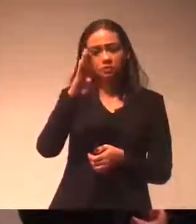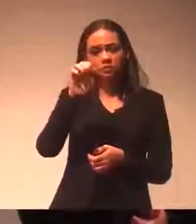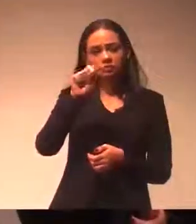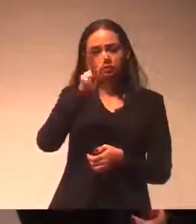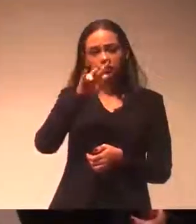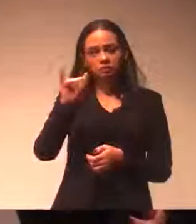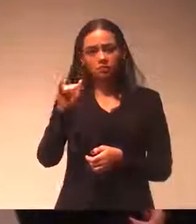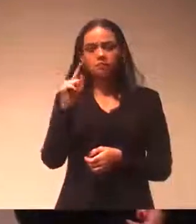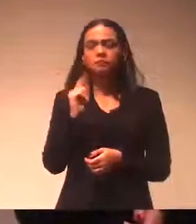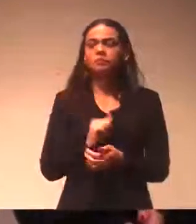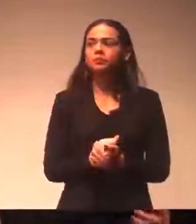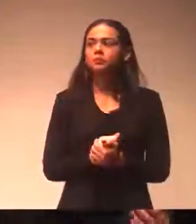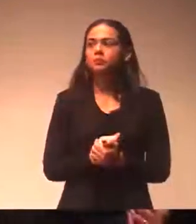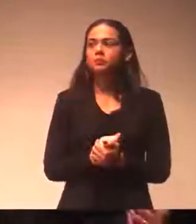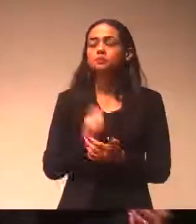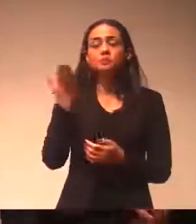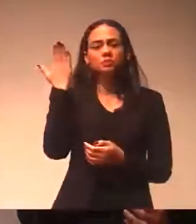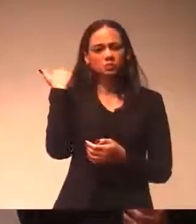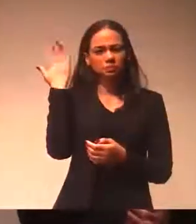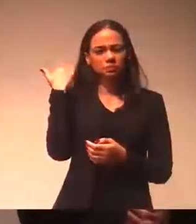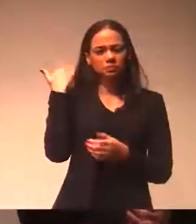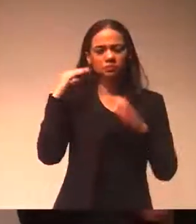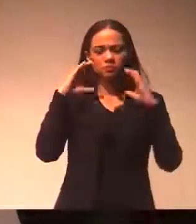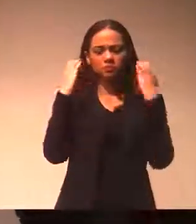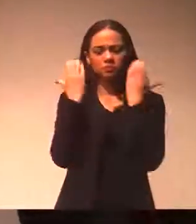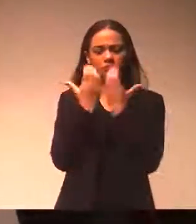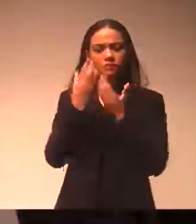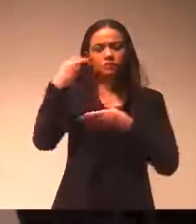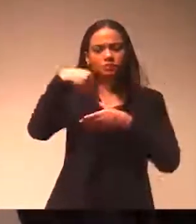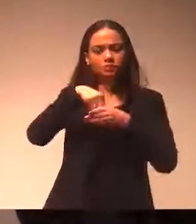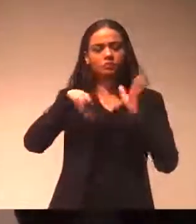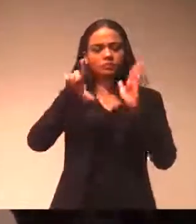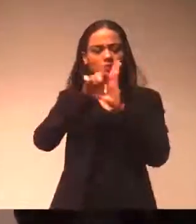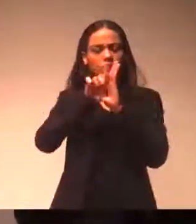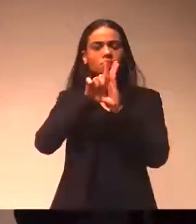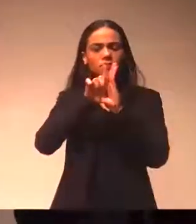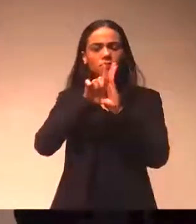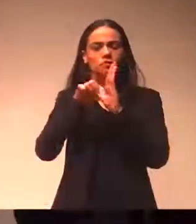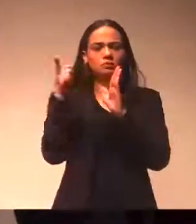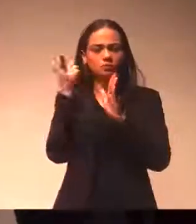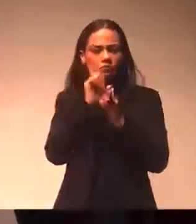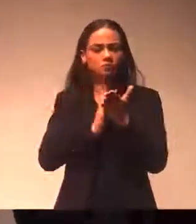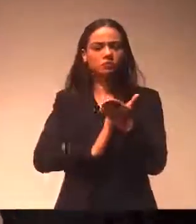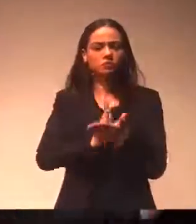uma votação de uma lei na Câmara que coloca uma série de